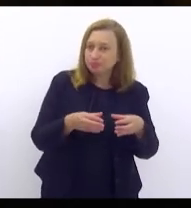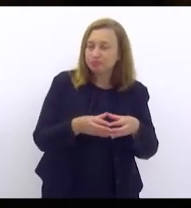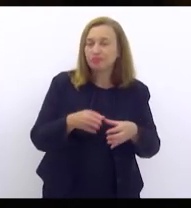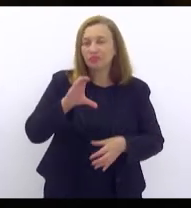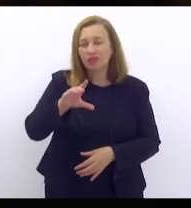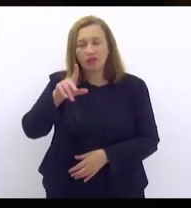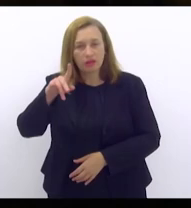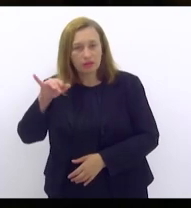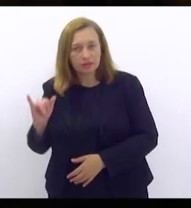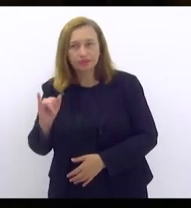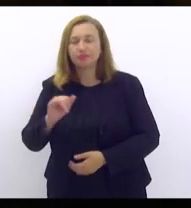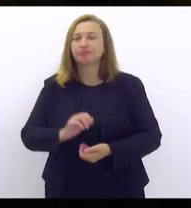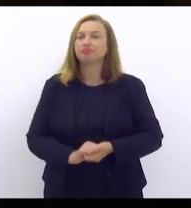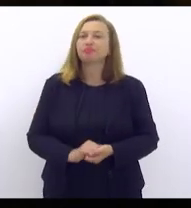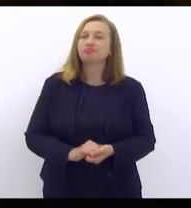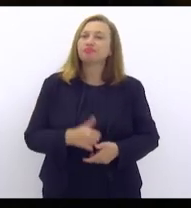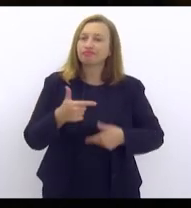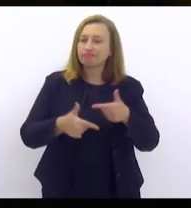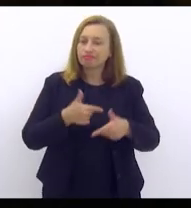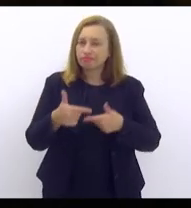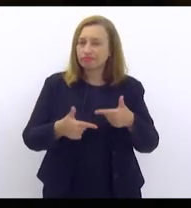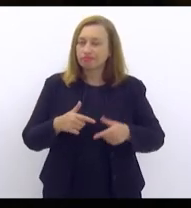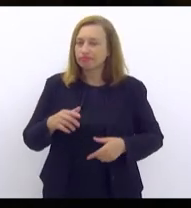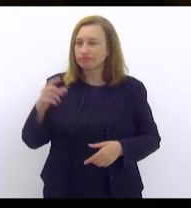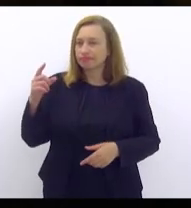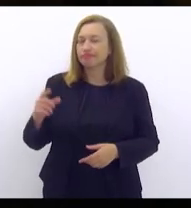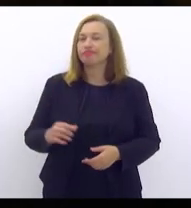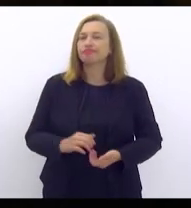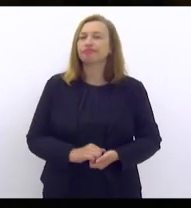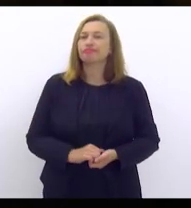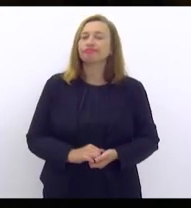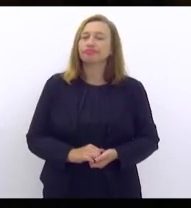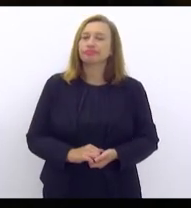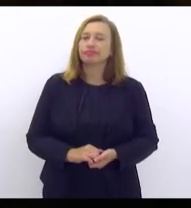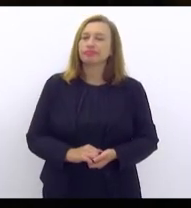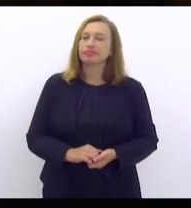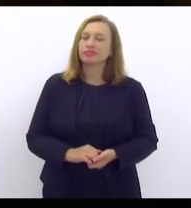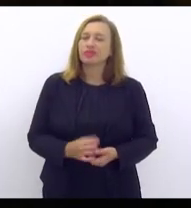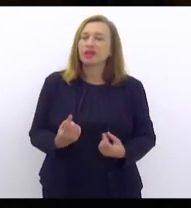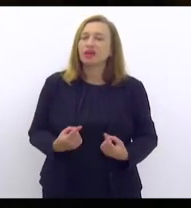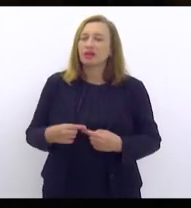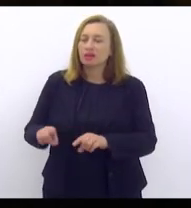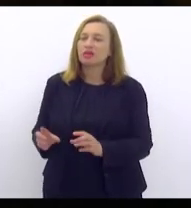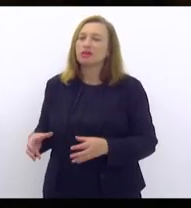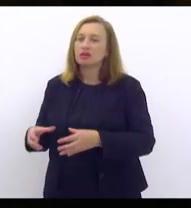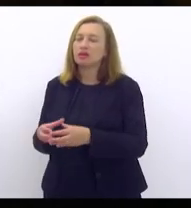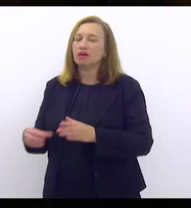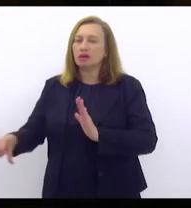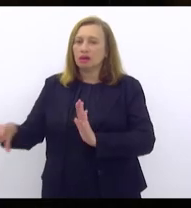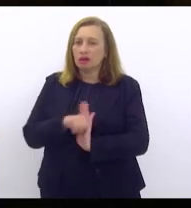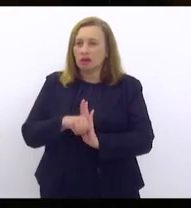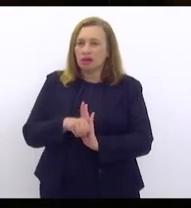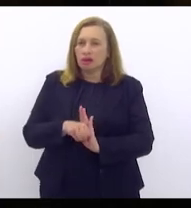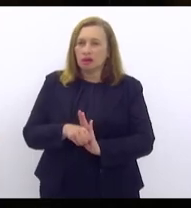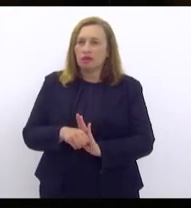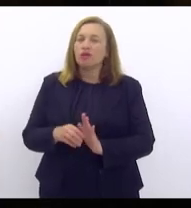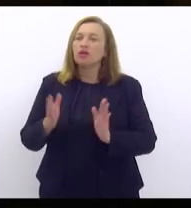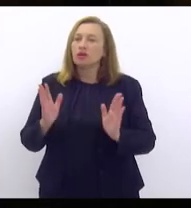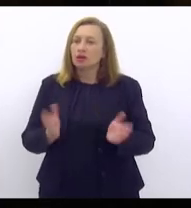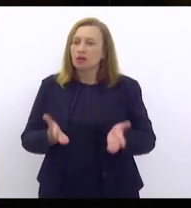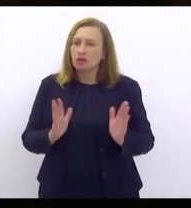CPI, vem trabalhando arduamente e desbaratando essa quadrilha, essa organização criminosa que hoje